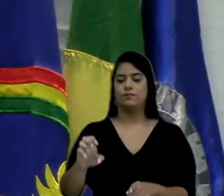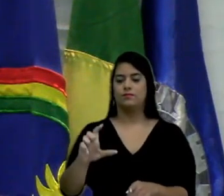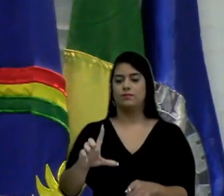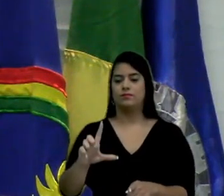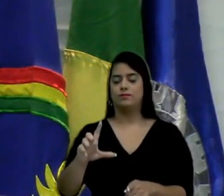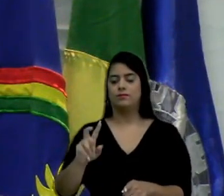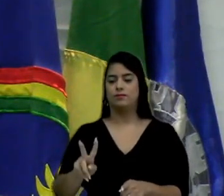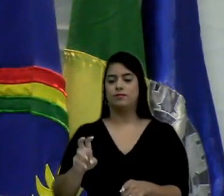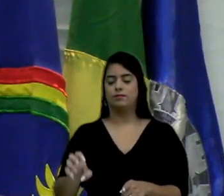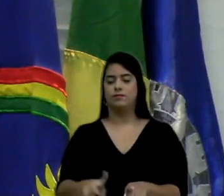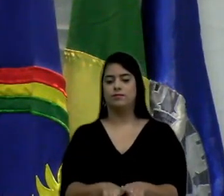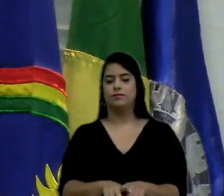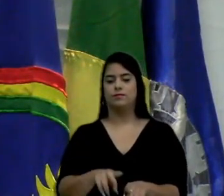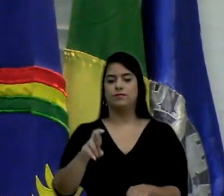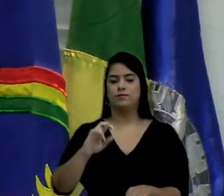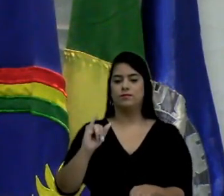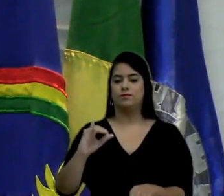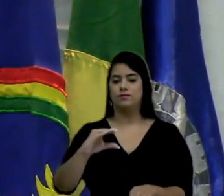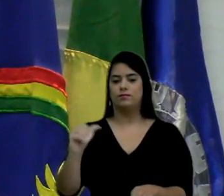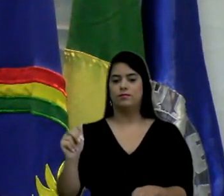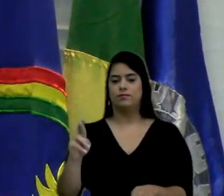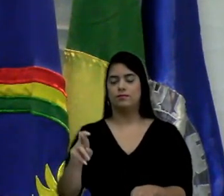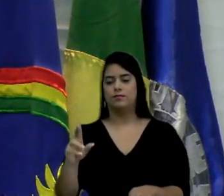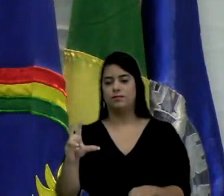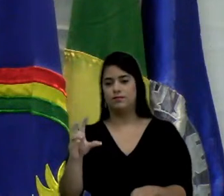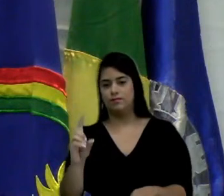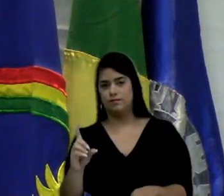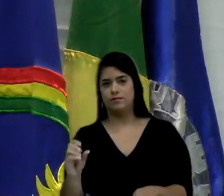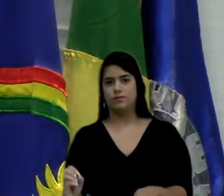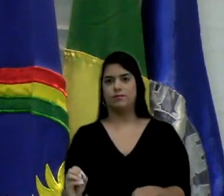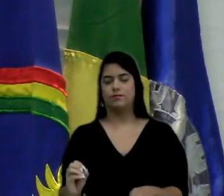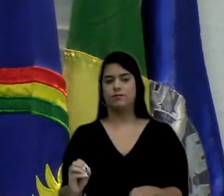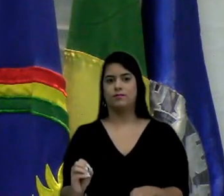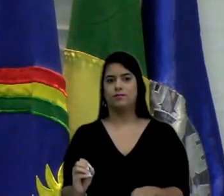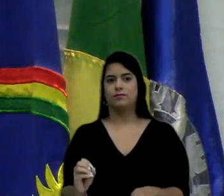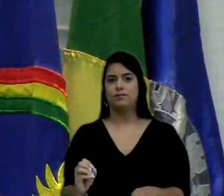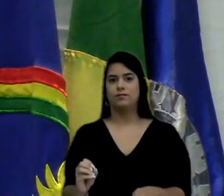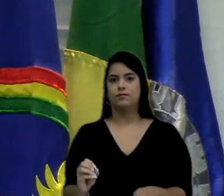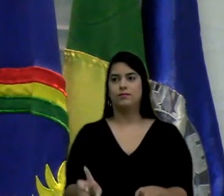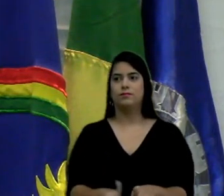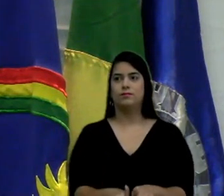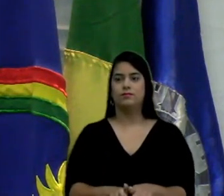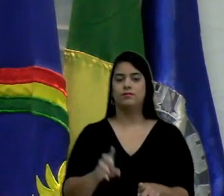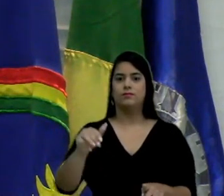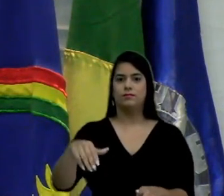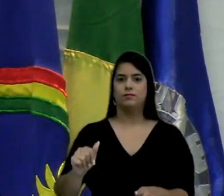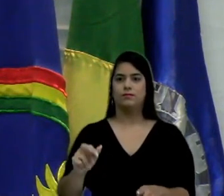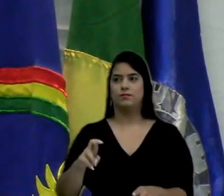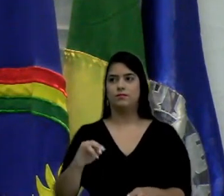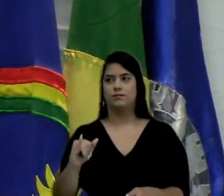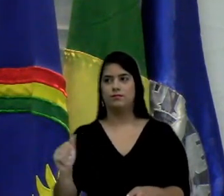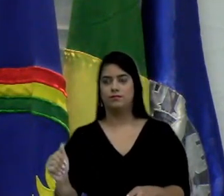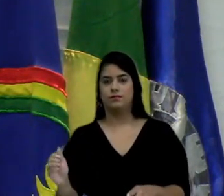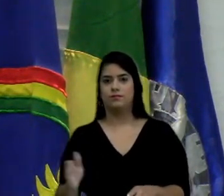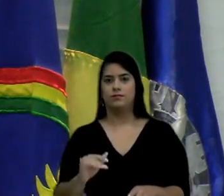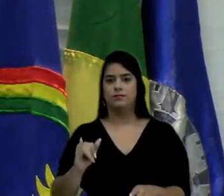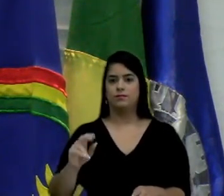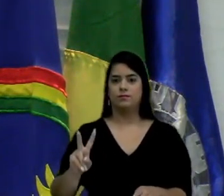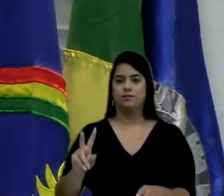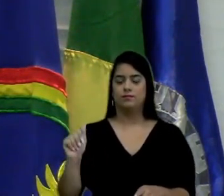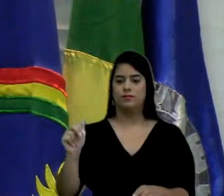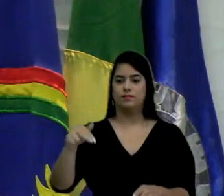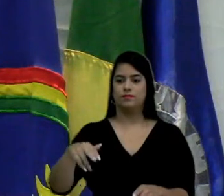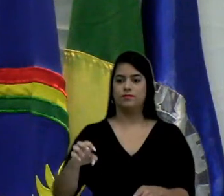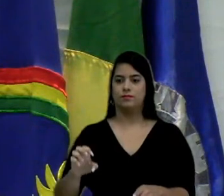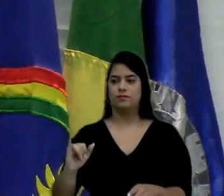Araújo Ricardo l de Aço novo e Maria Ivaneide Fernandes quero também mandar